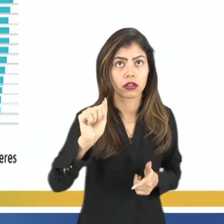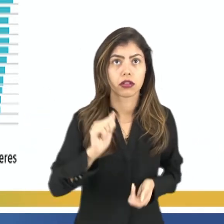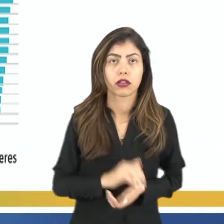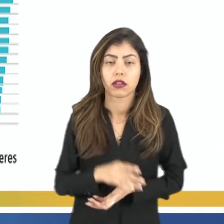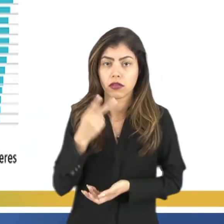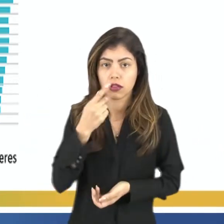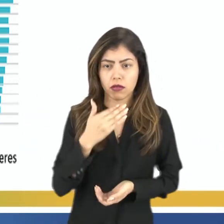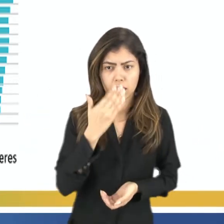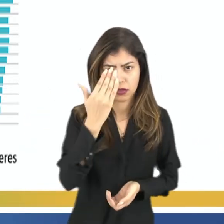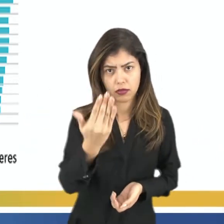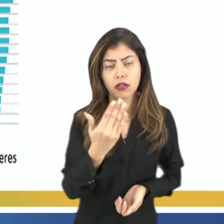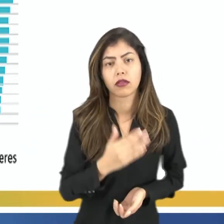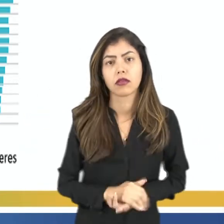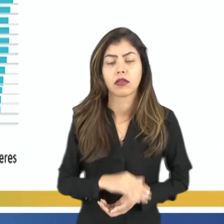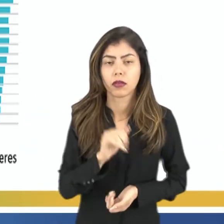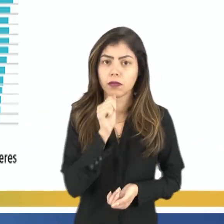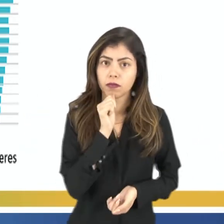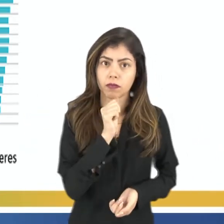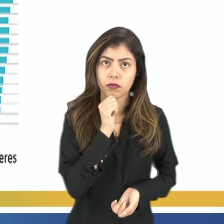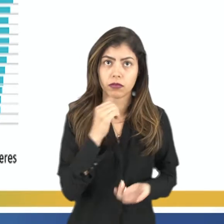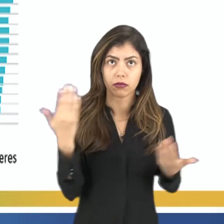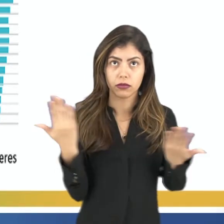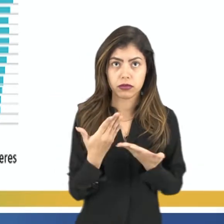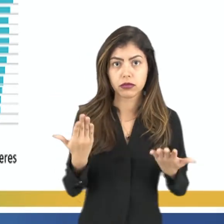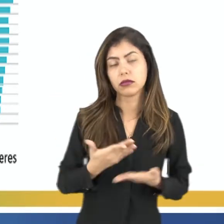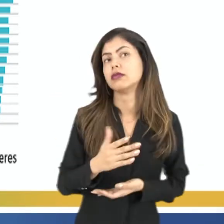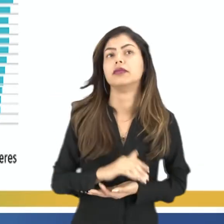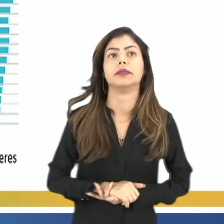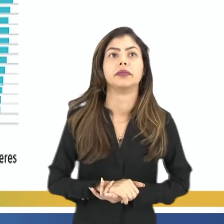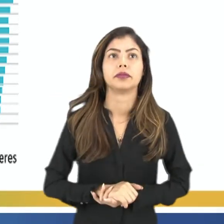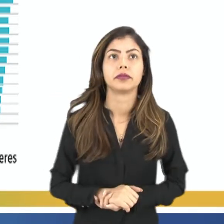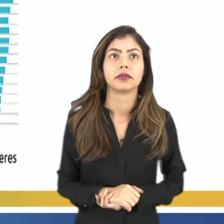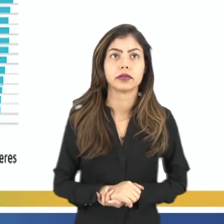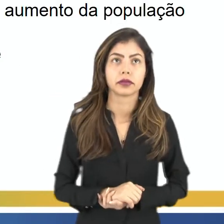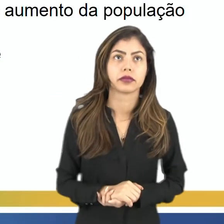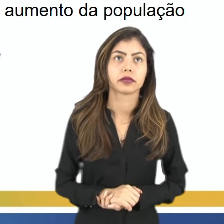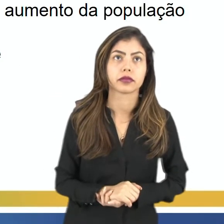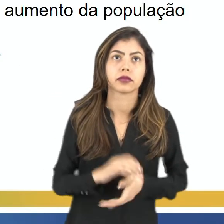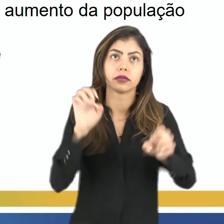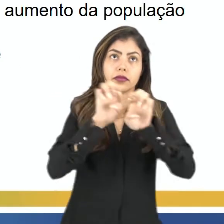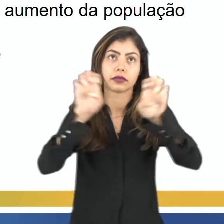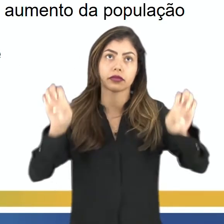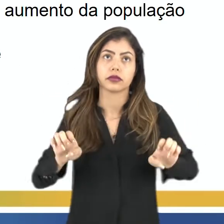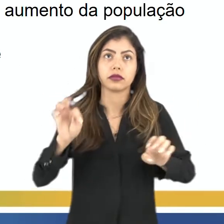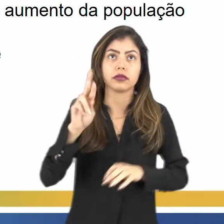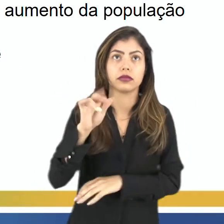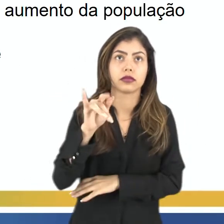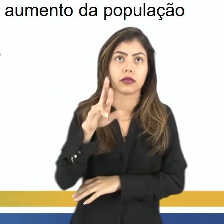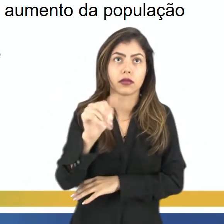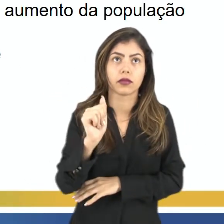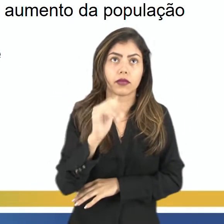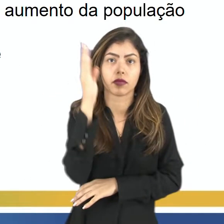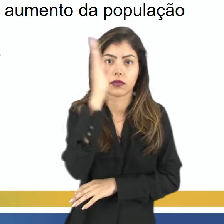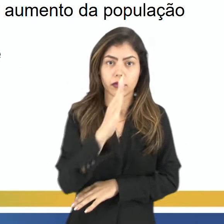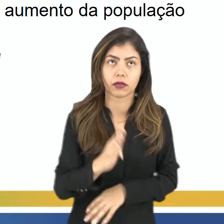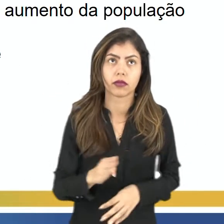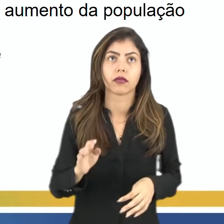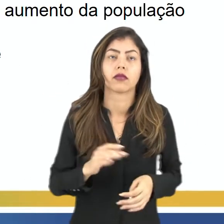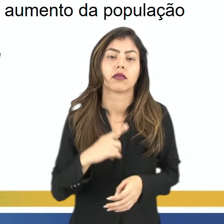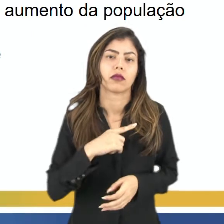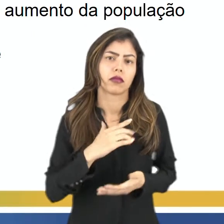idosa, né, gente? Então isso a gente vai falar mais para frente ainda nessa aula de hoje, tá? Falando em estrutura etária, a gente